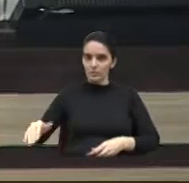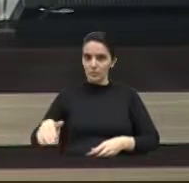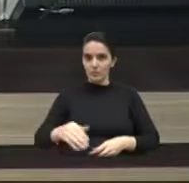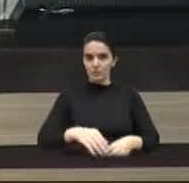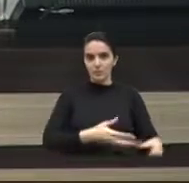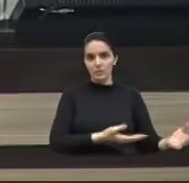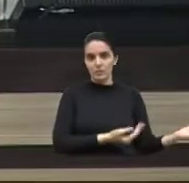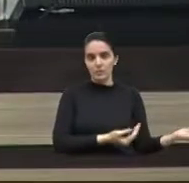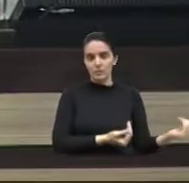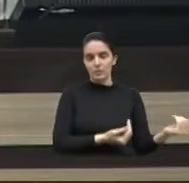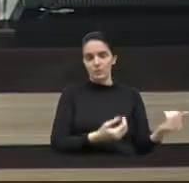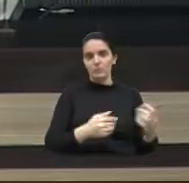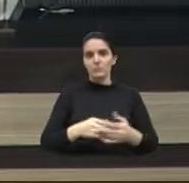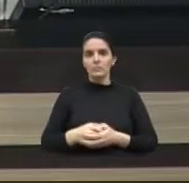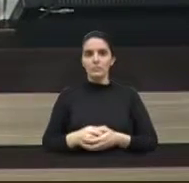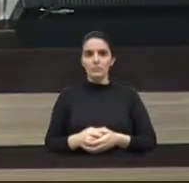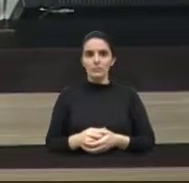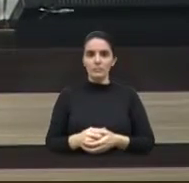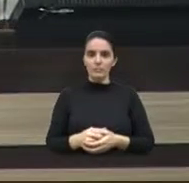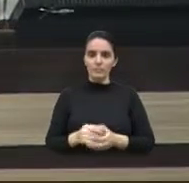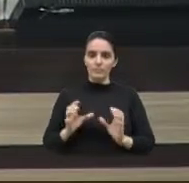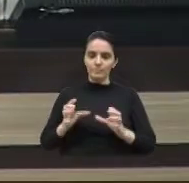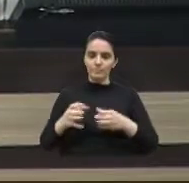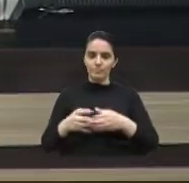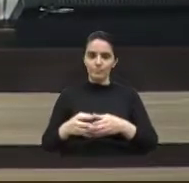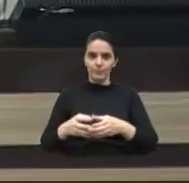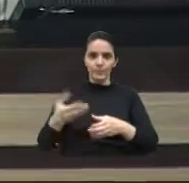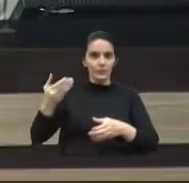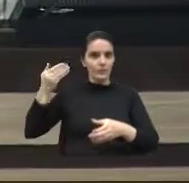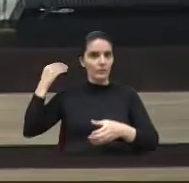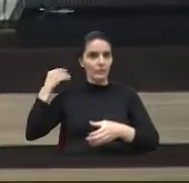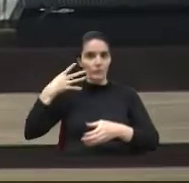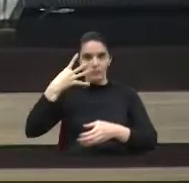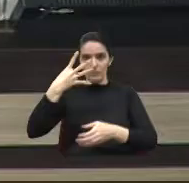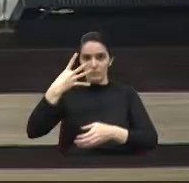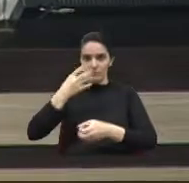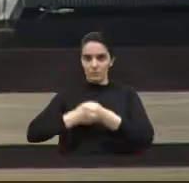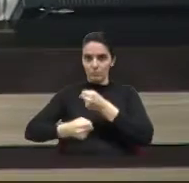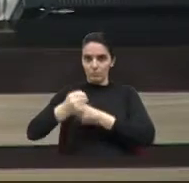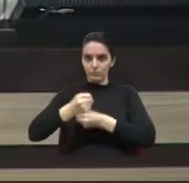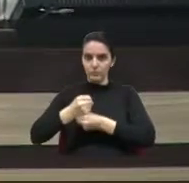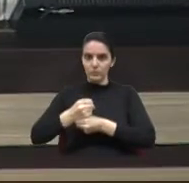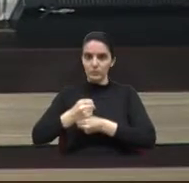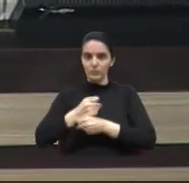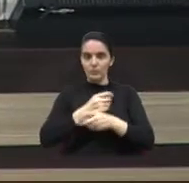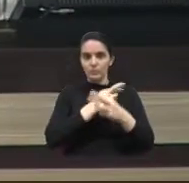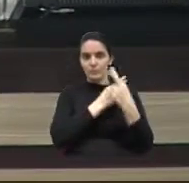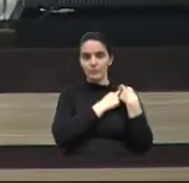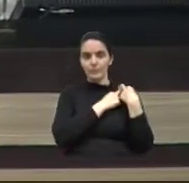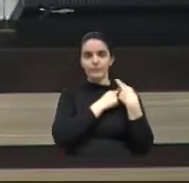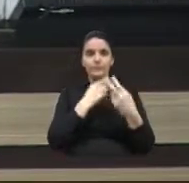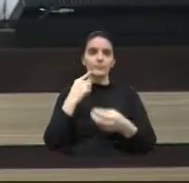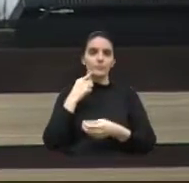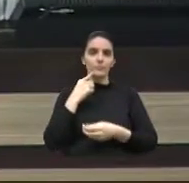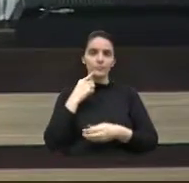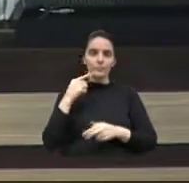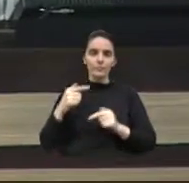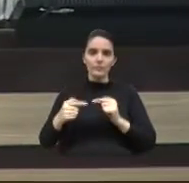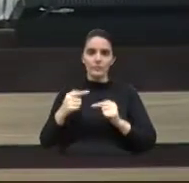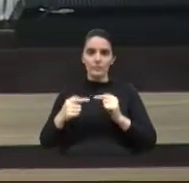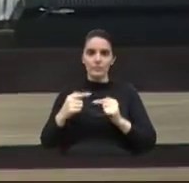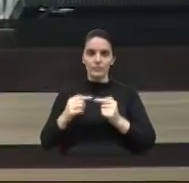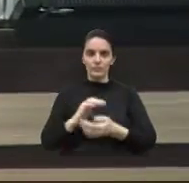termos de fomento formados nos últimos 4 anos. Vereador Cleiton Silva, PSC. Em